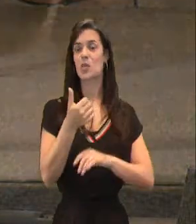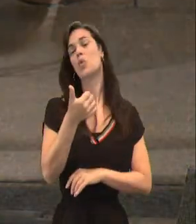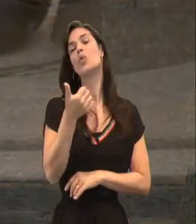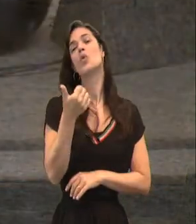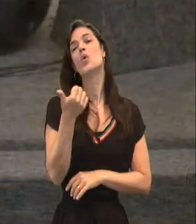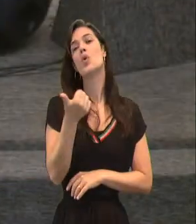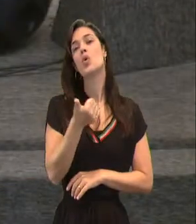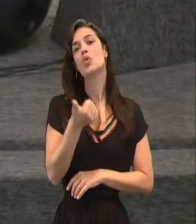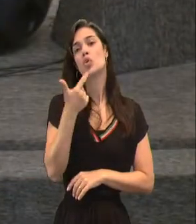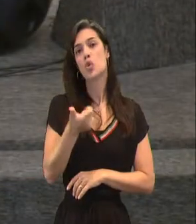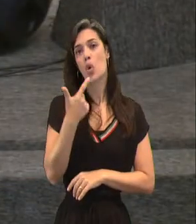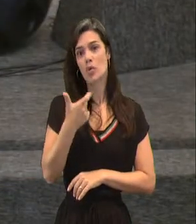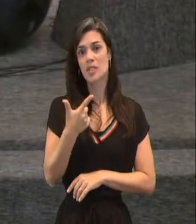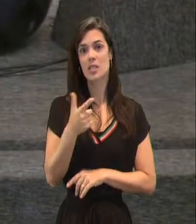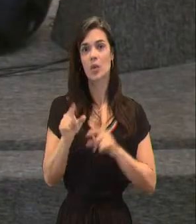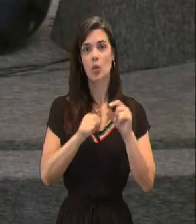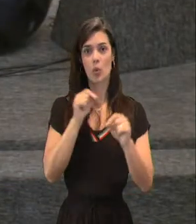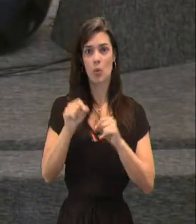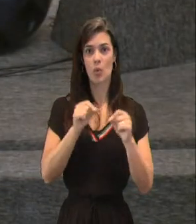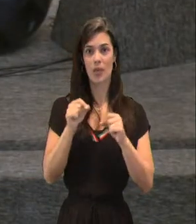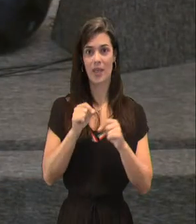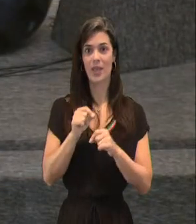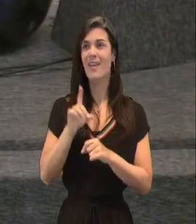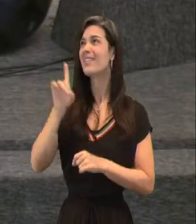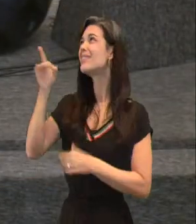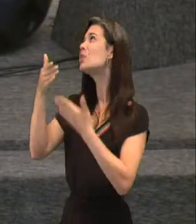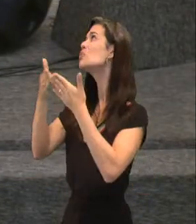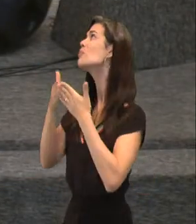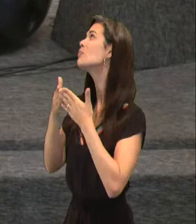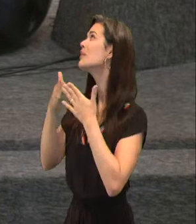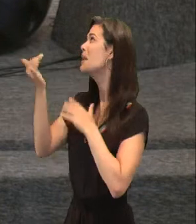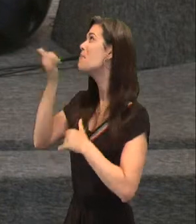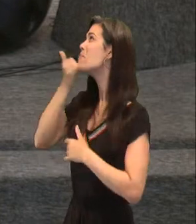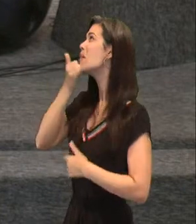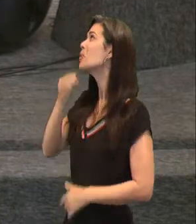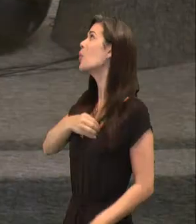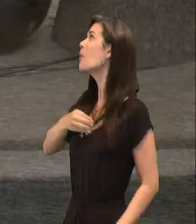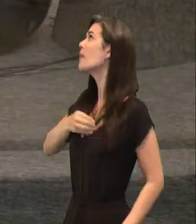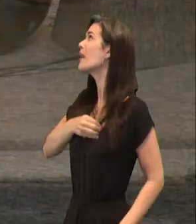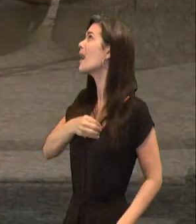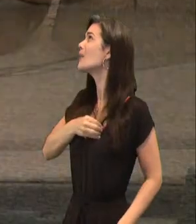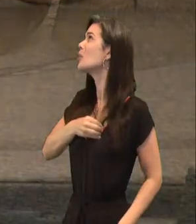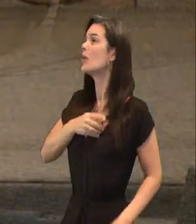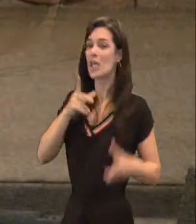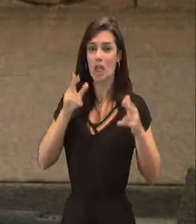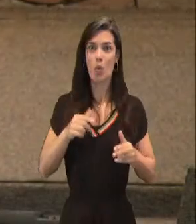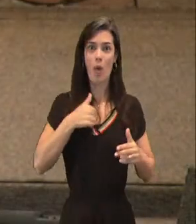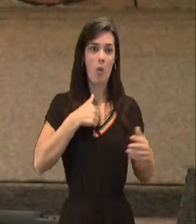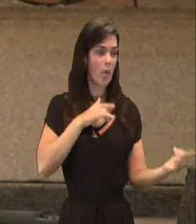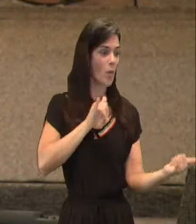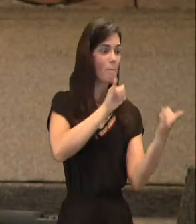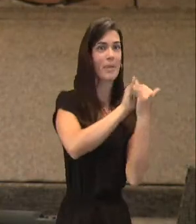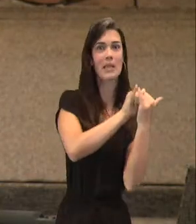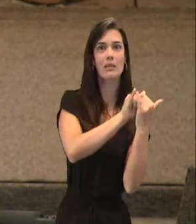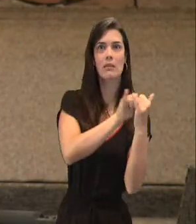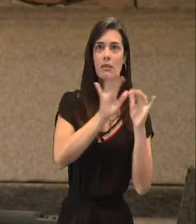Perdoa-nos as nossas dívidas, assim como temos perdoado aos nossos devedores. Eu chamo sua atenção aqui para entendermos